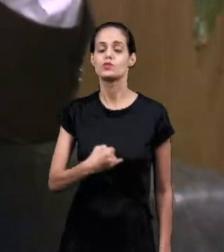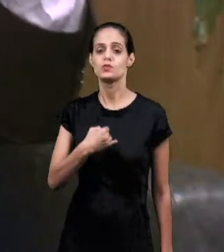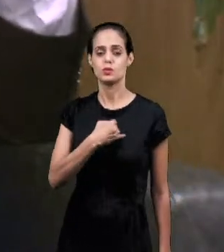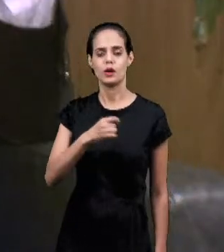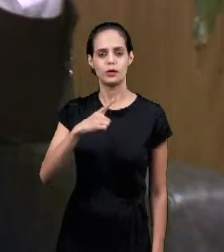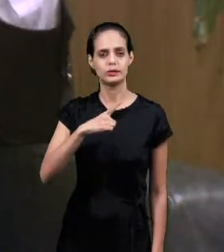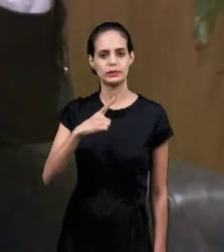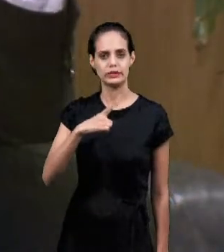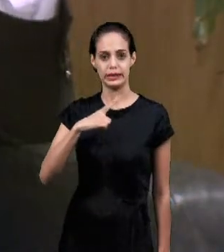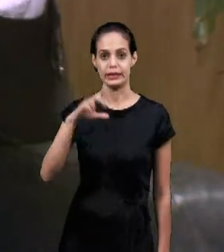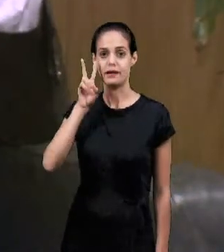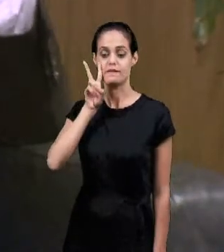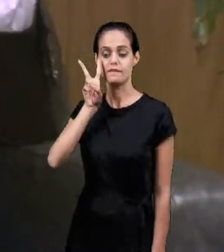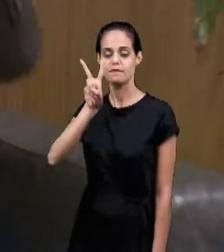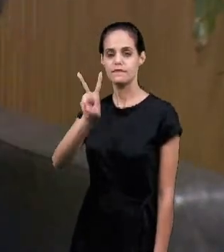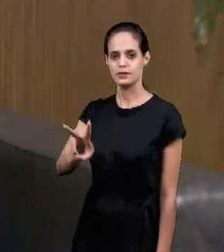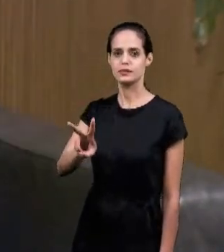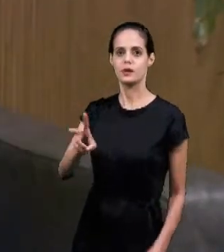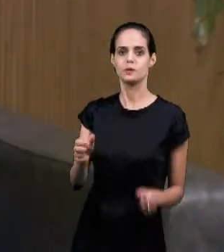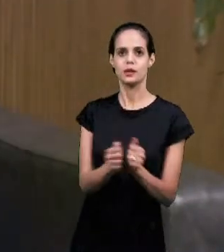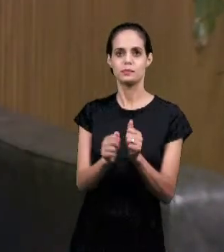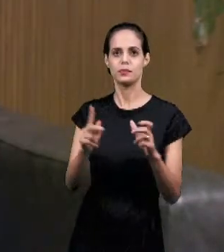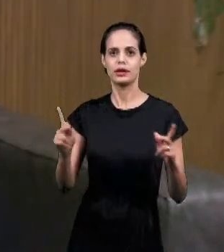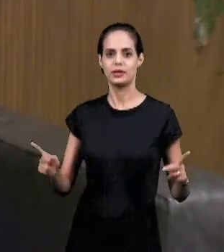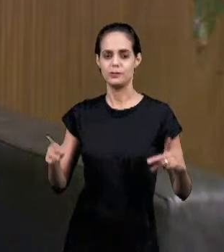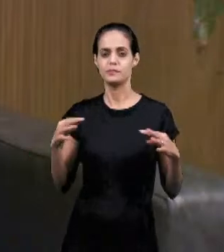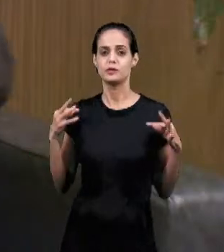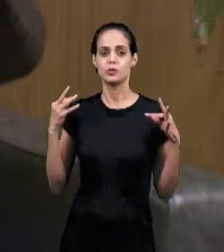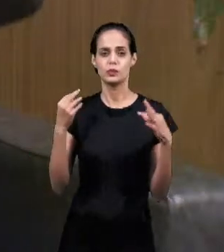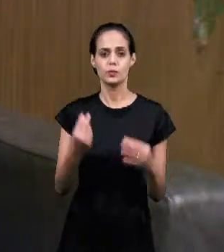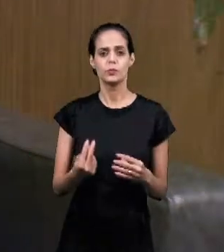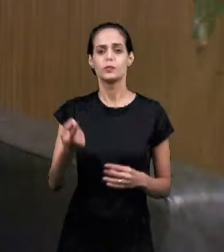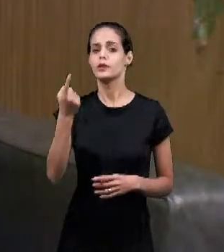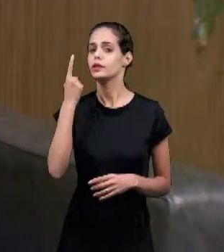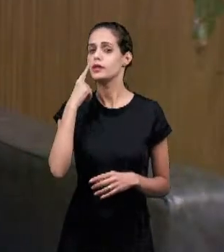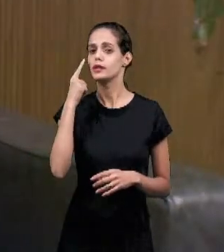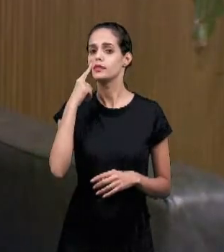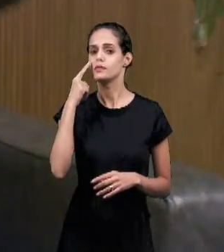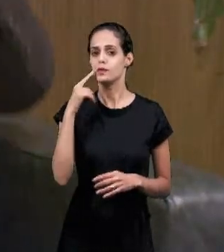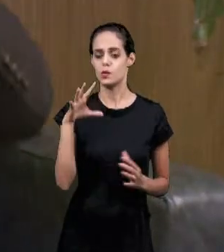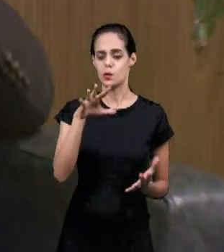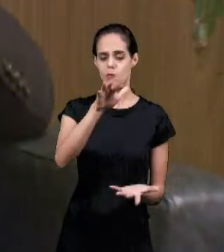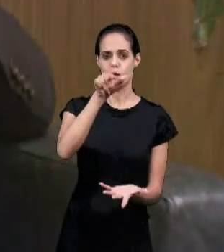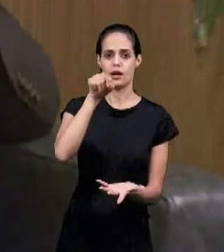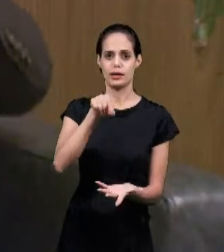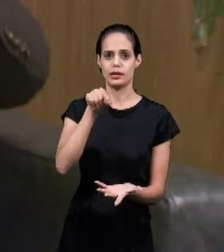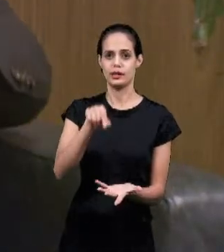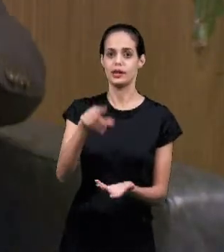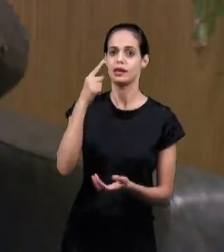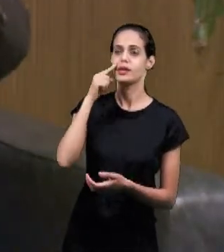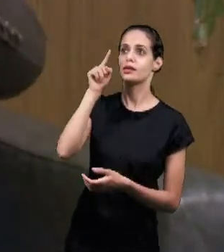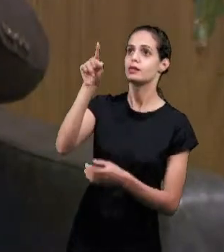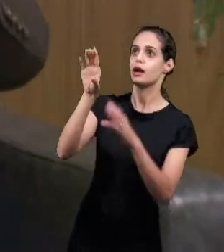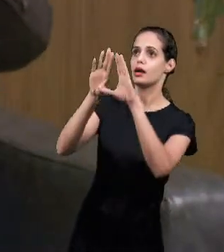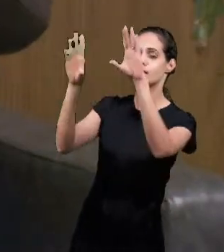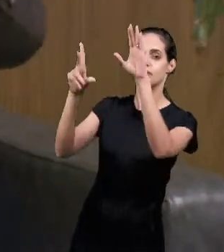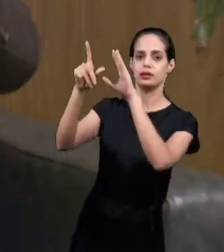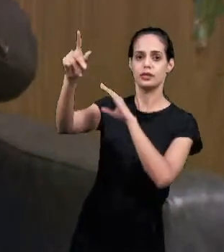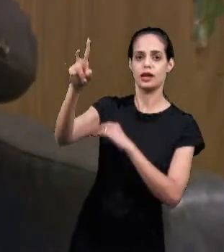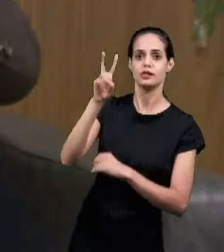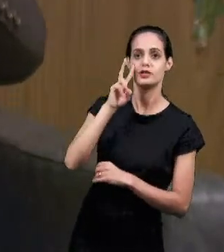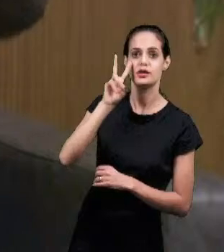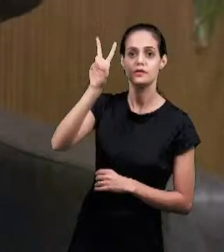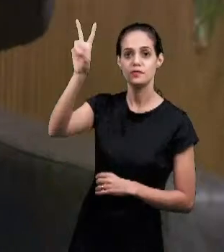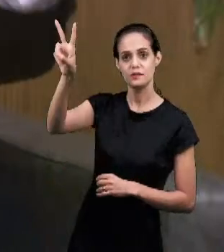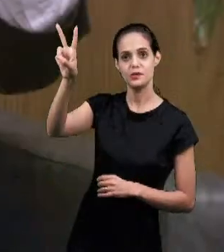todo aquilo que se processou na eternidade. Aquilo que ele viu na Terra, ele viu processado na eternidade. O momento que